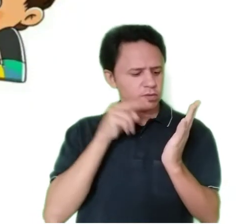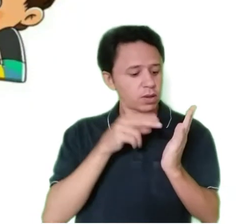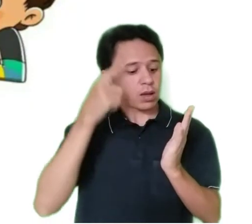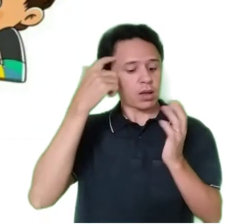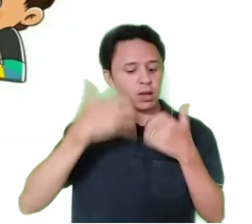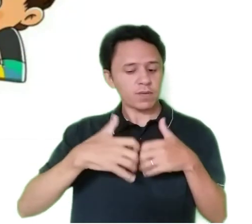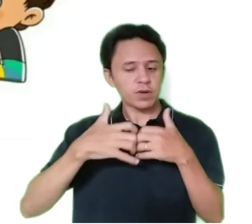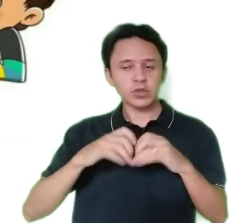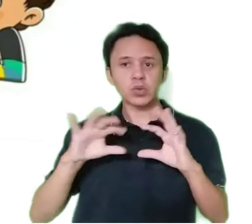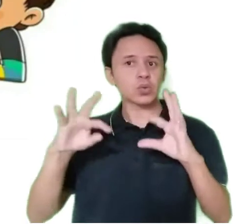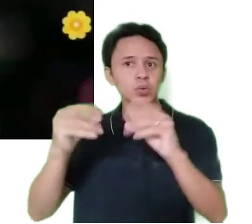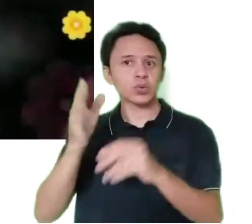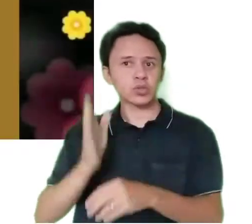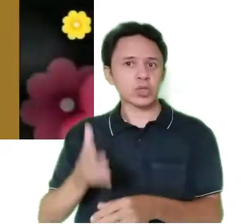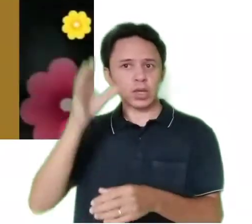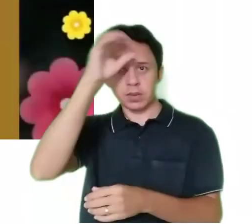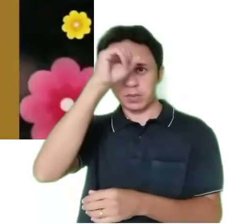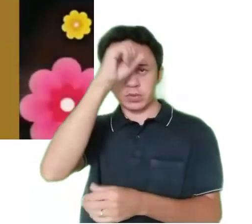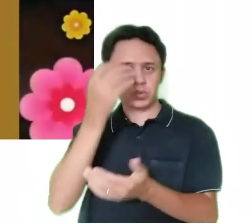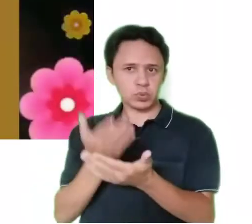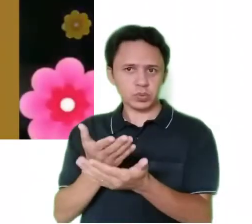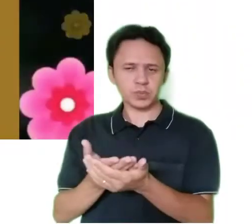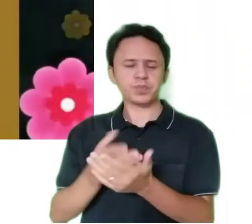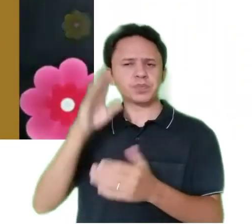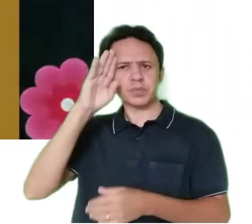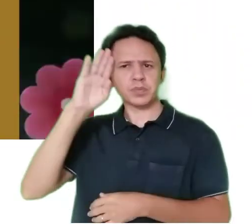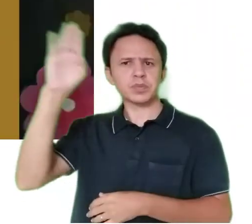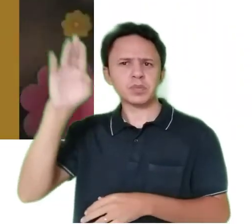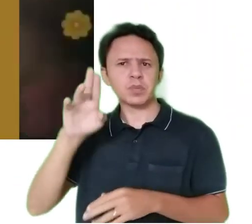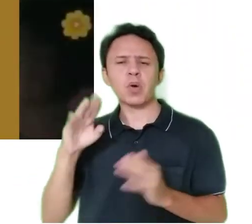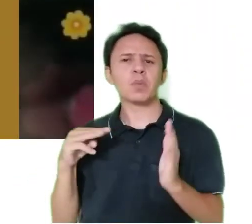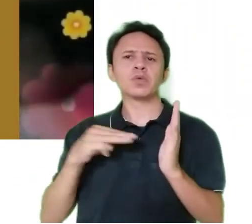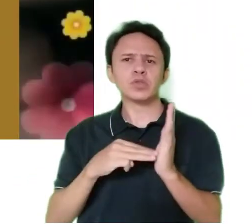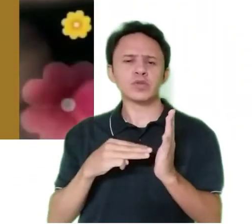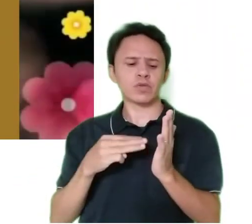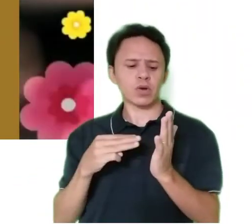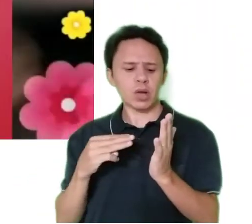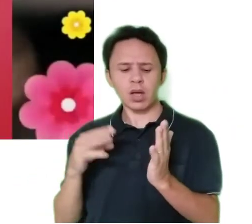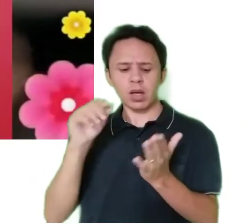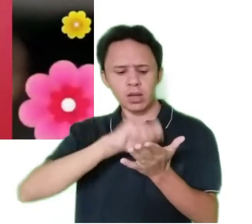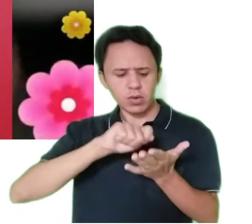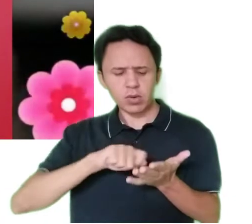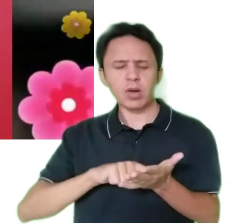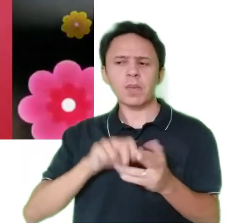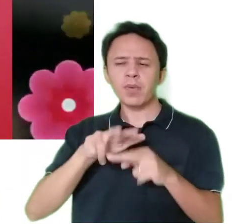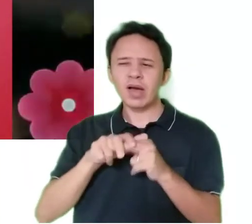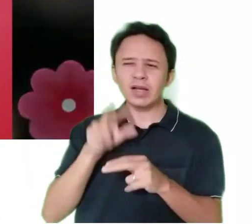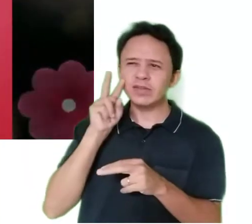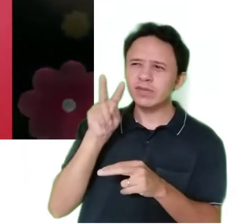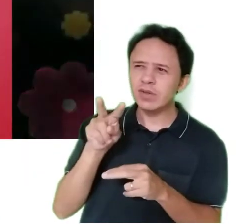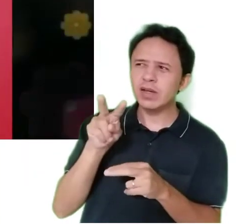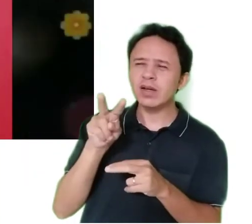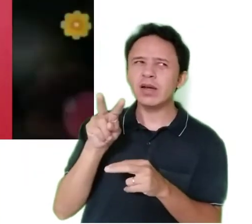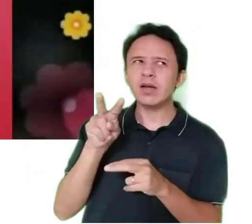o que foi estudado. O principal motivo para tomarmos nota é a desconfiança que deveríamos